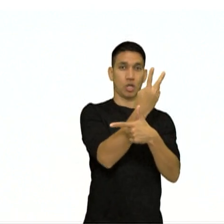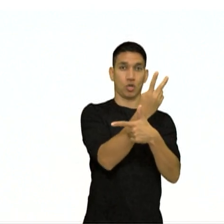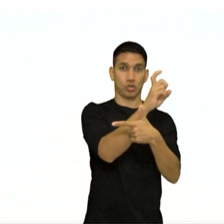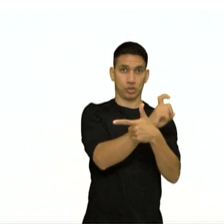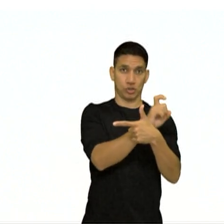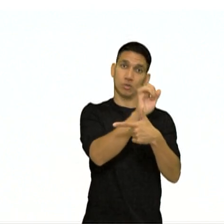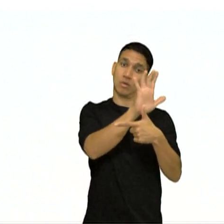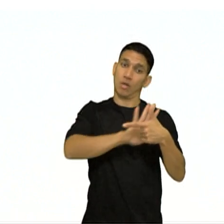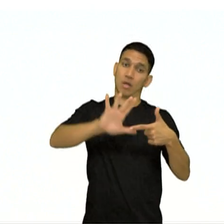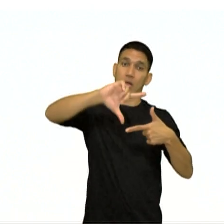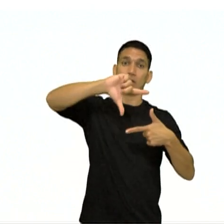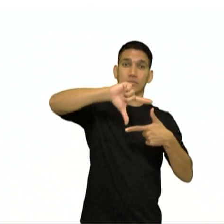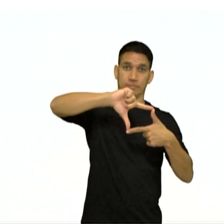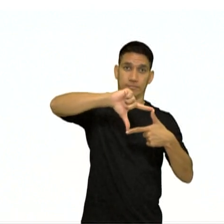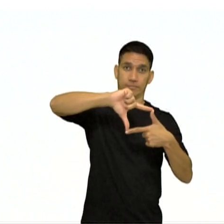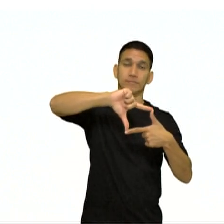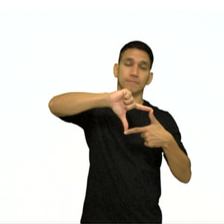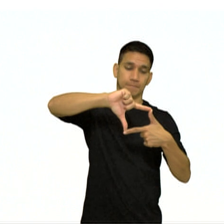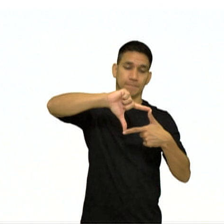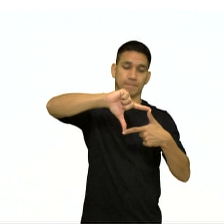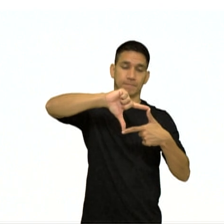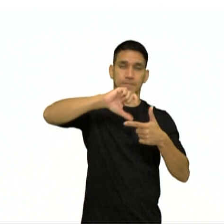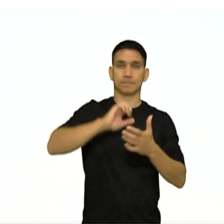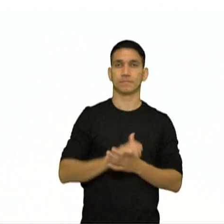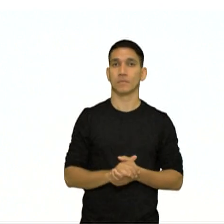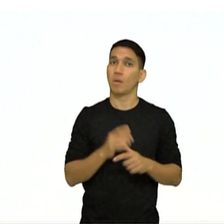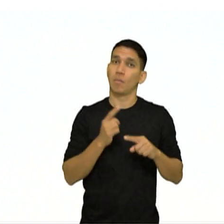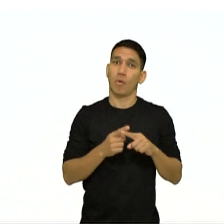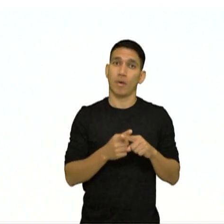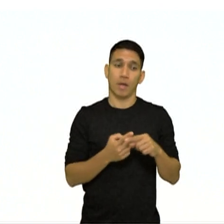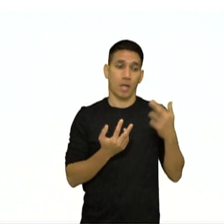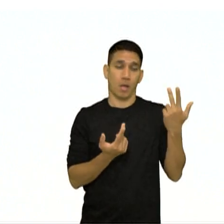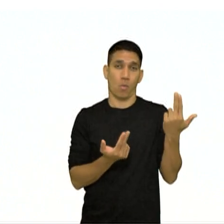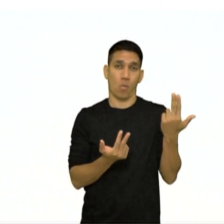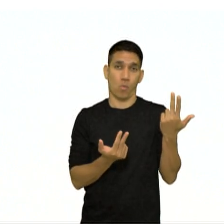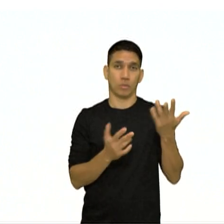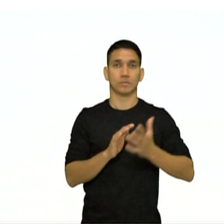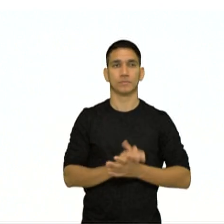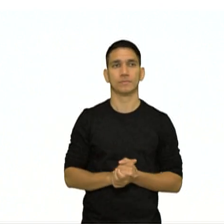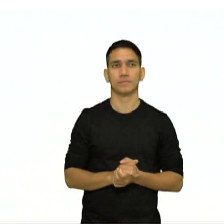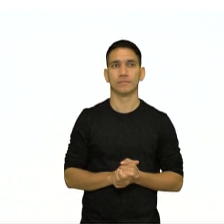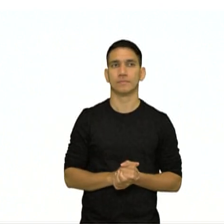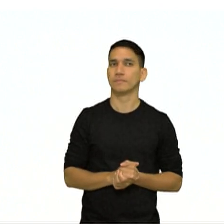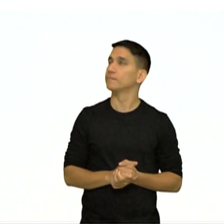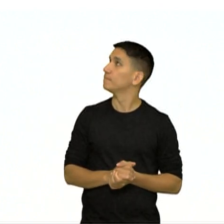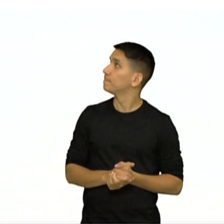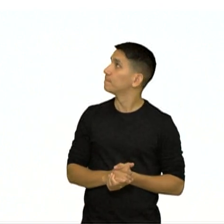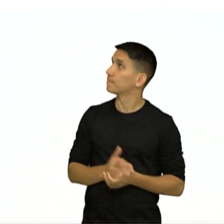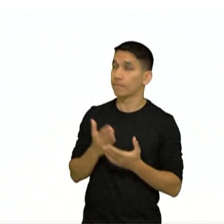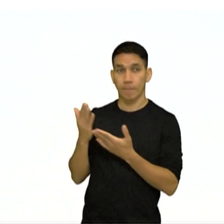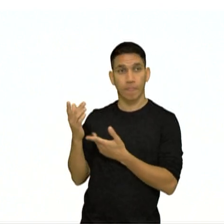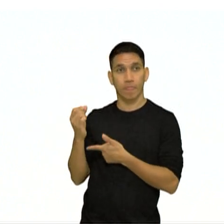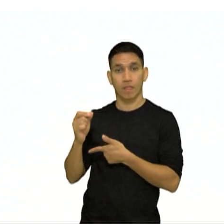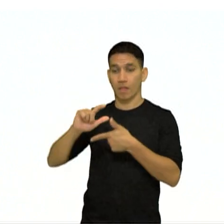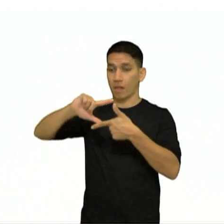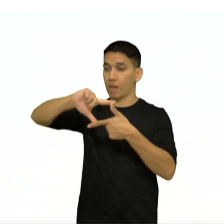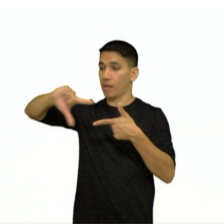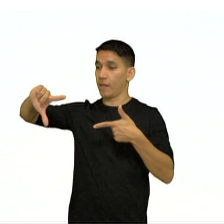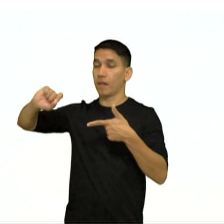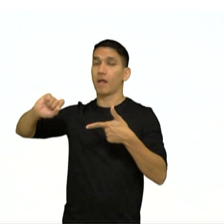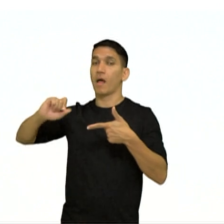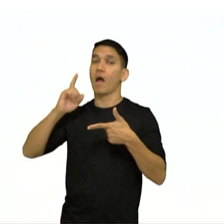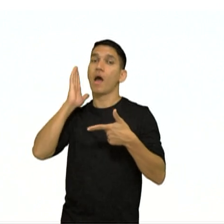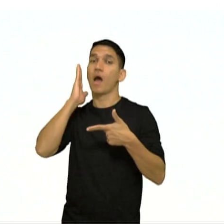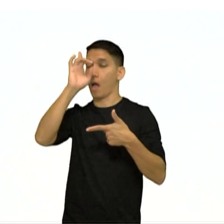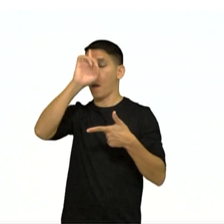que me faz pensar que essa figura é um quadrado porque os lados são de Vênus também Oi e o retângulo Amarelo você tem um